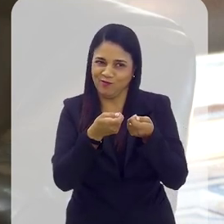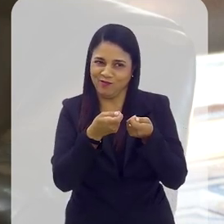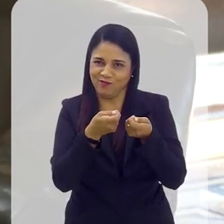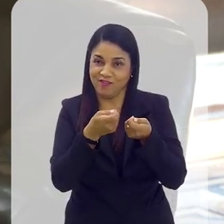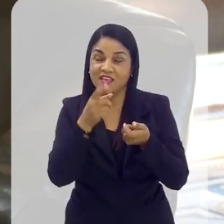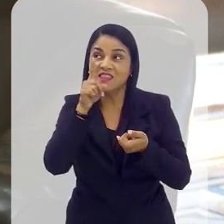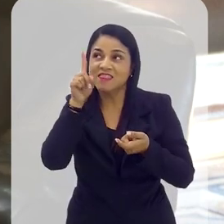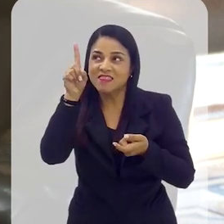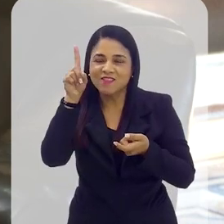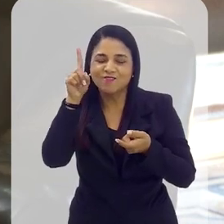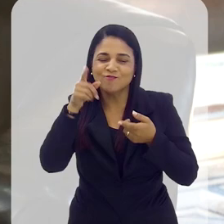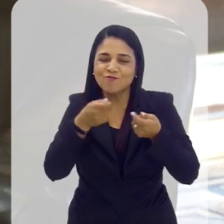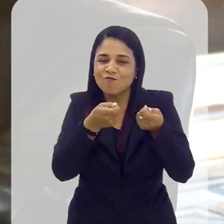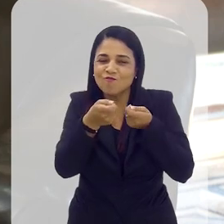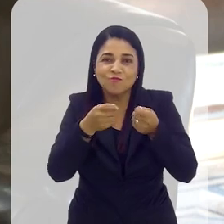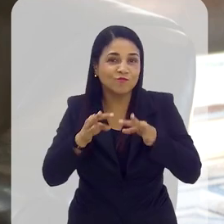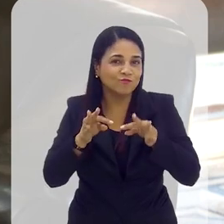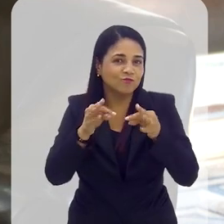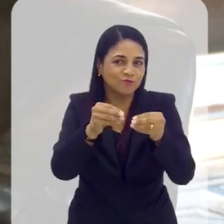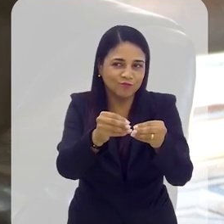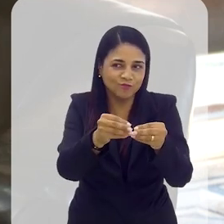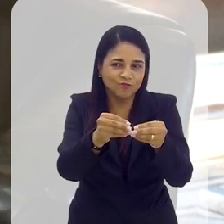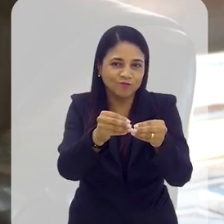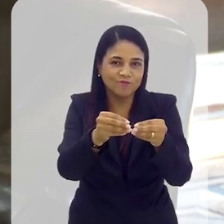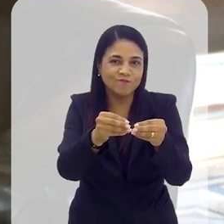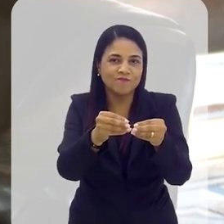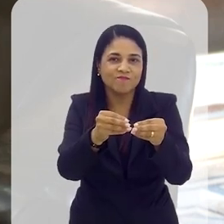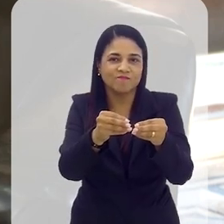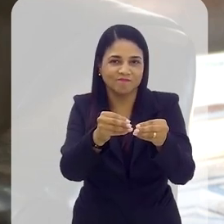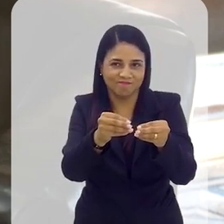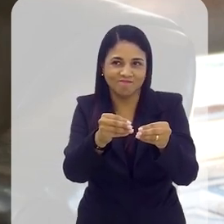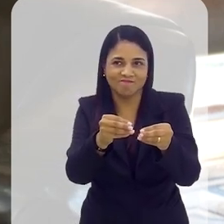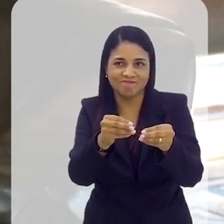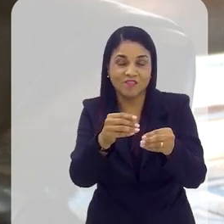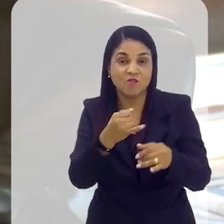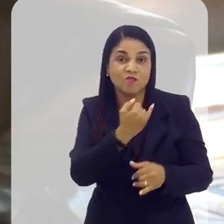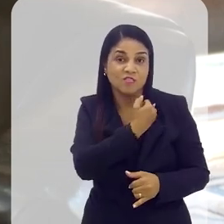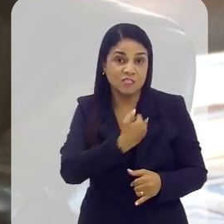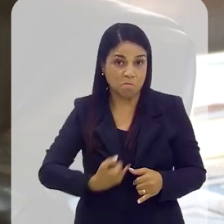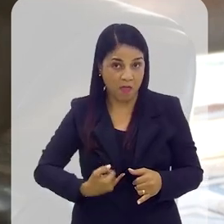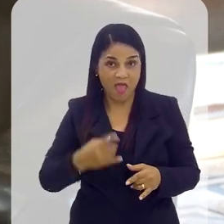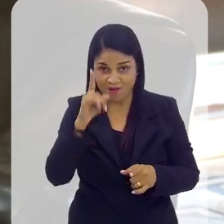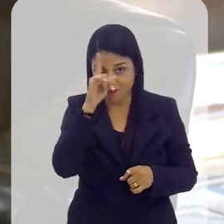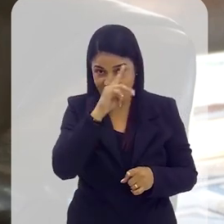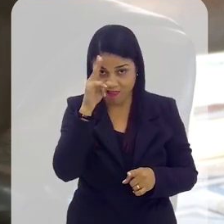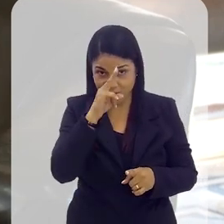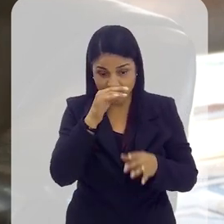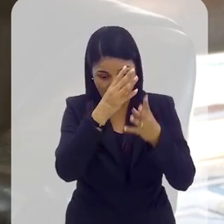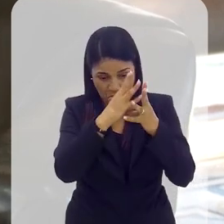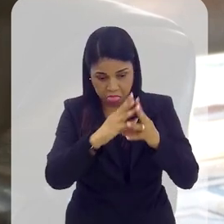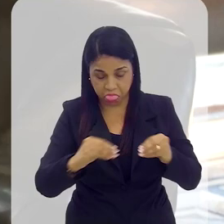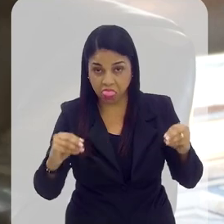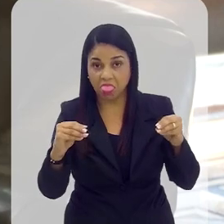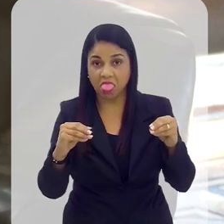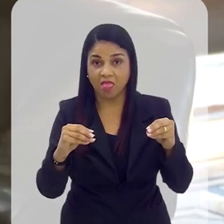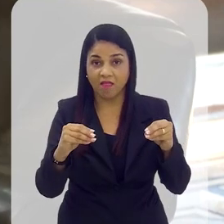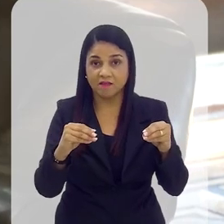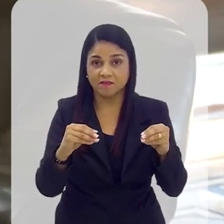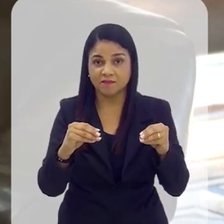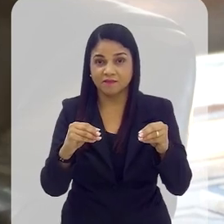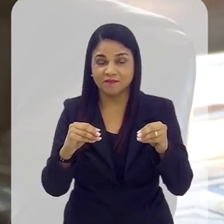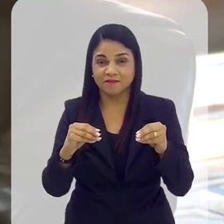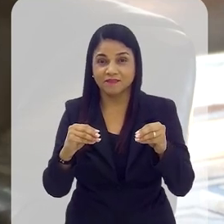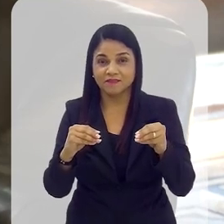nunca. Meu Deus! Deus está no controle de todas essas coisas. É, impérios, eles são destituídos, né? Se você ver historicamente,